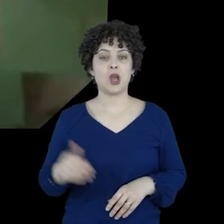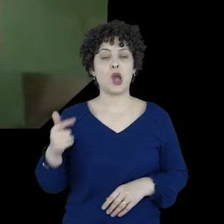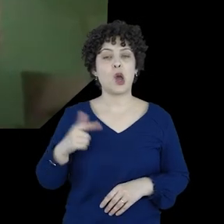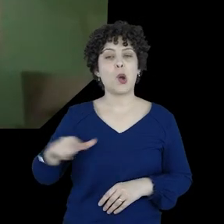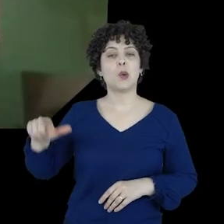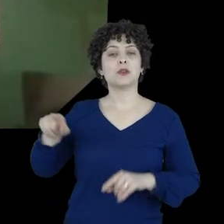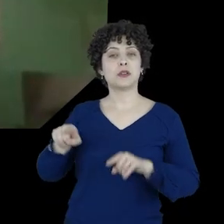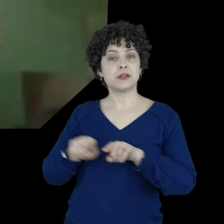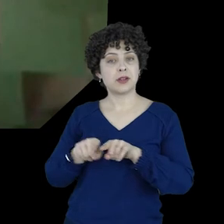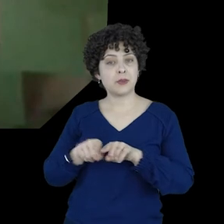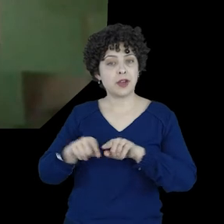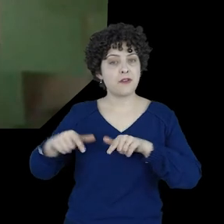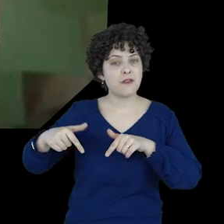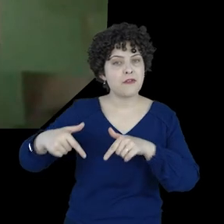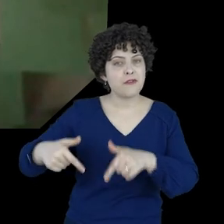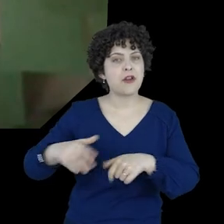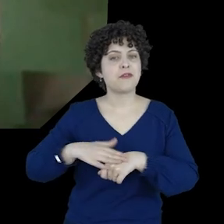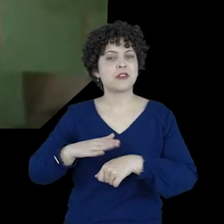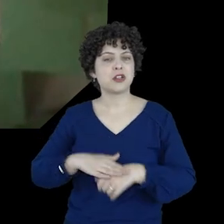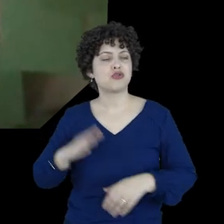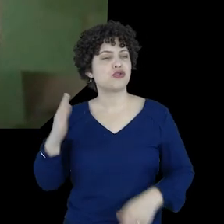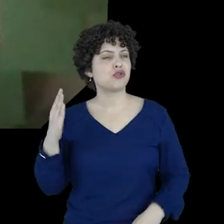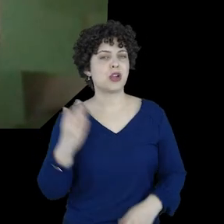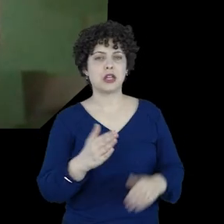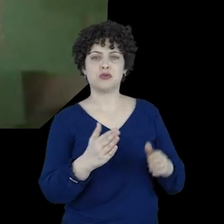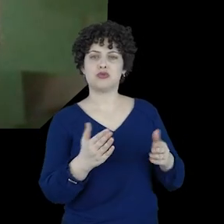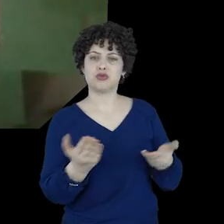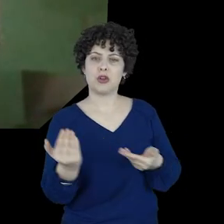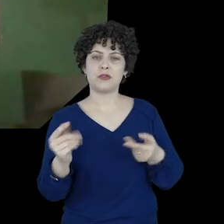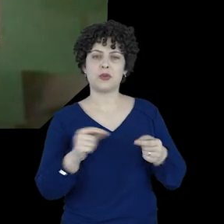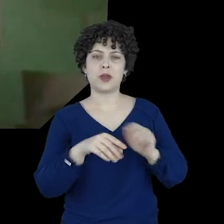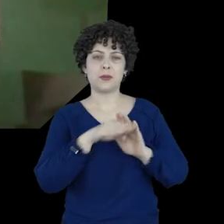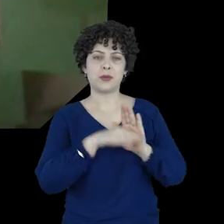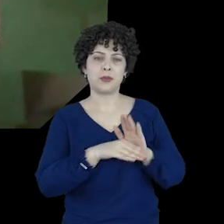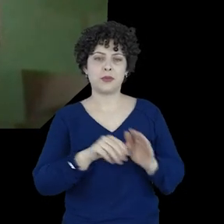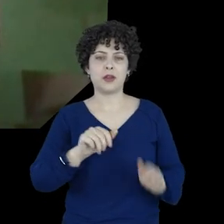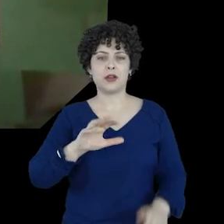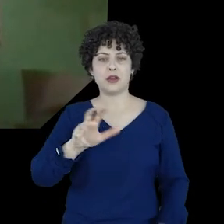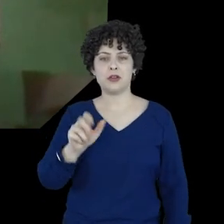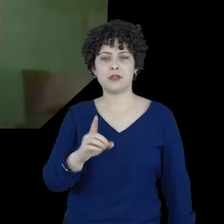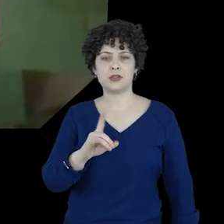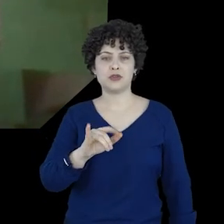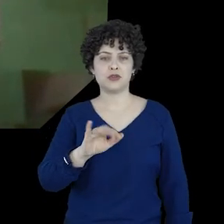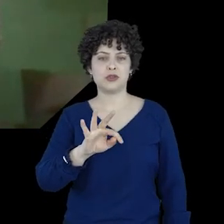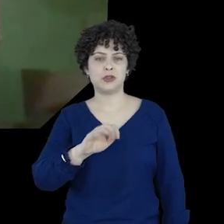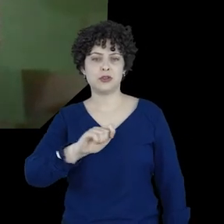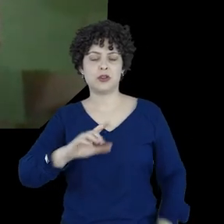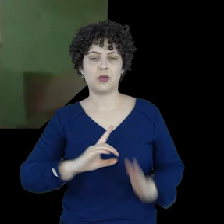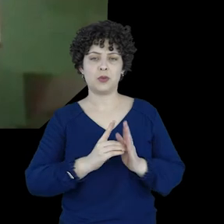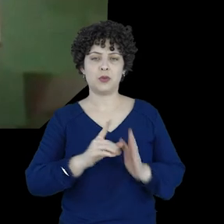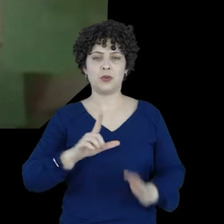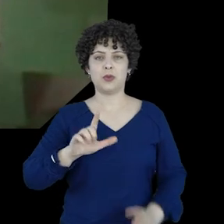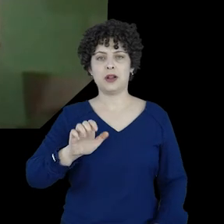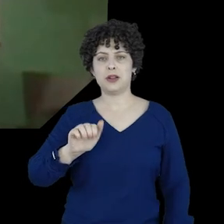Outra intervenção que fazemos diretamente com jovens é o programa chamado Africa Digital Leaders.